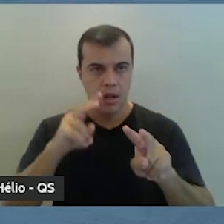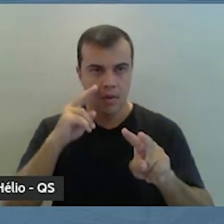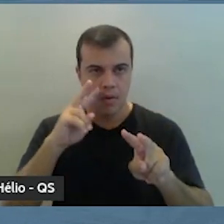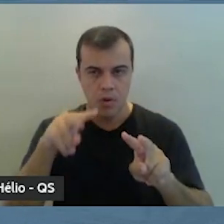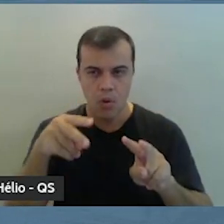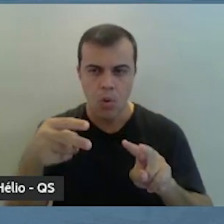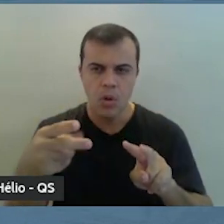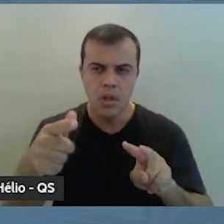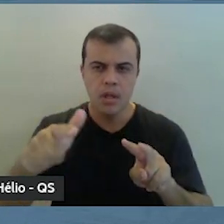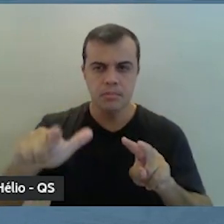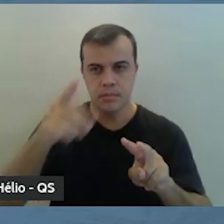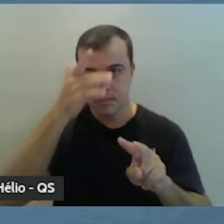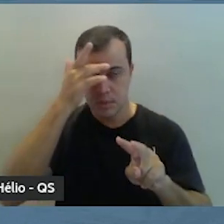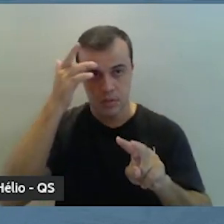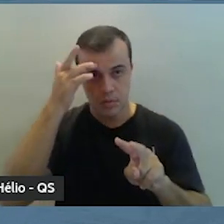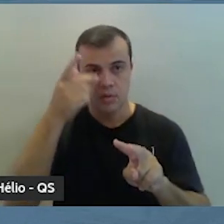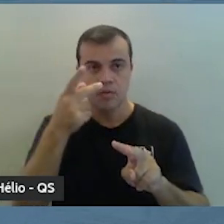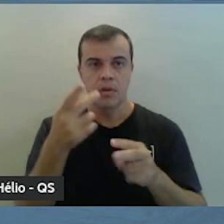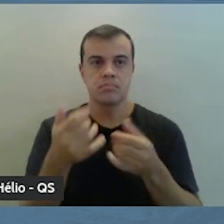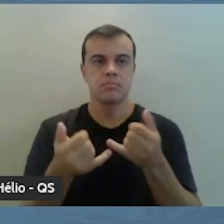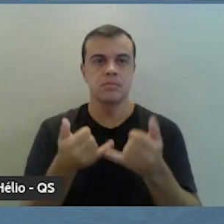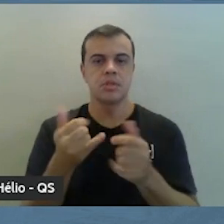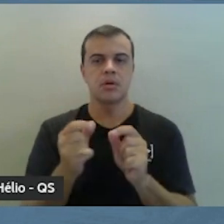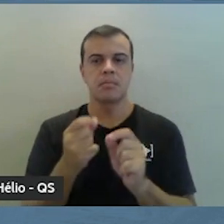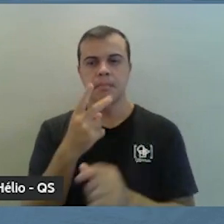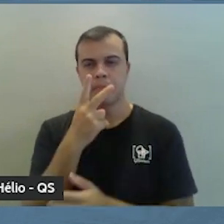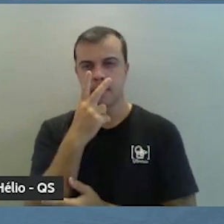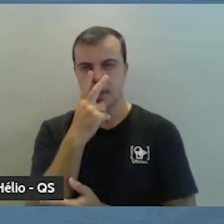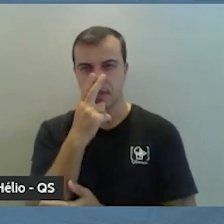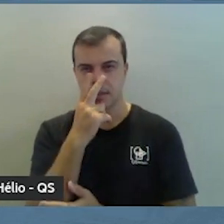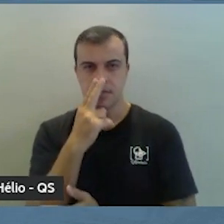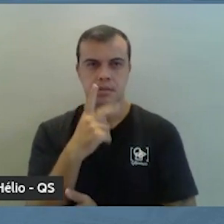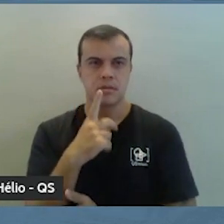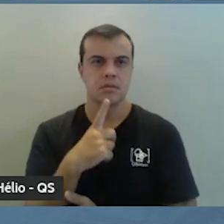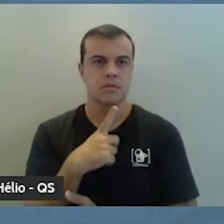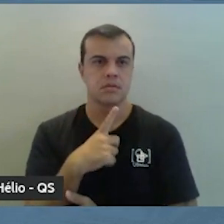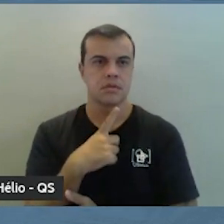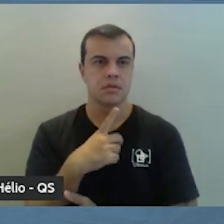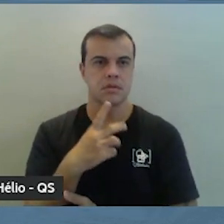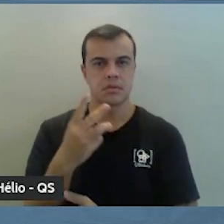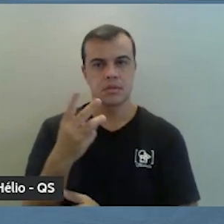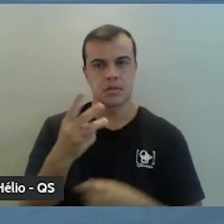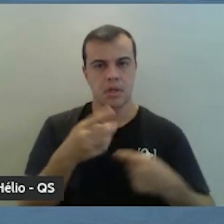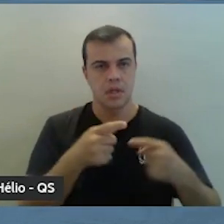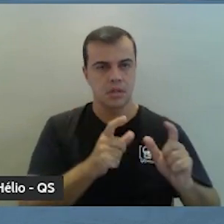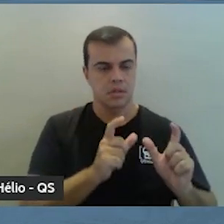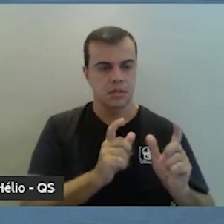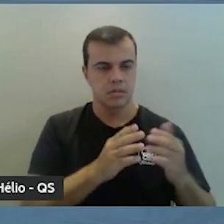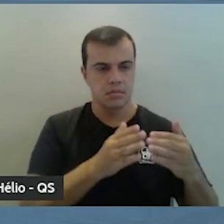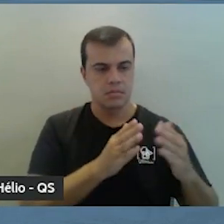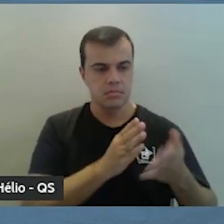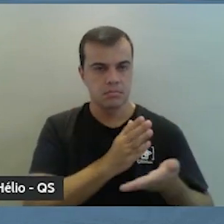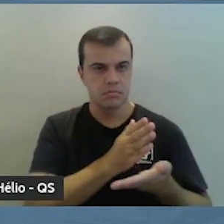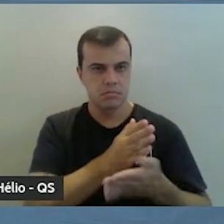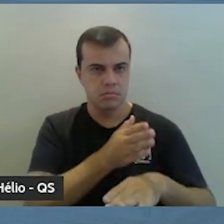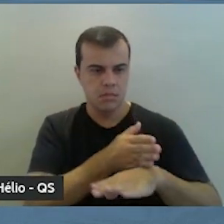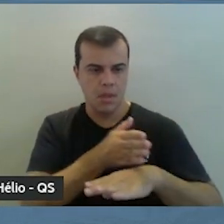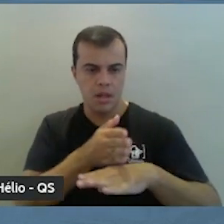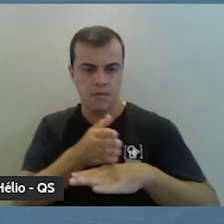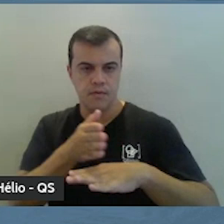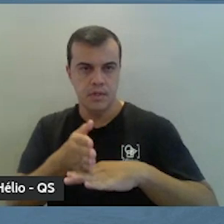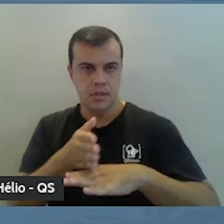ainda costumo brincar. É como se tivesse 3 fases, né? Essa fase do início